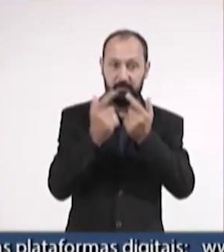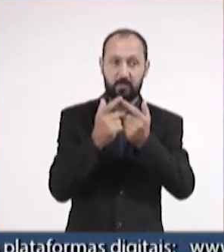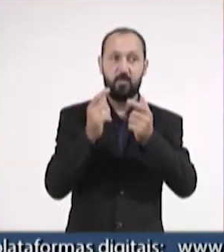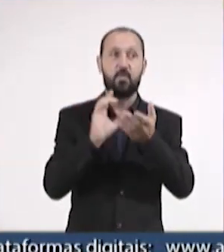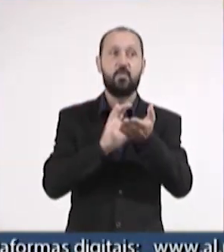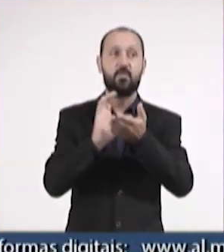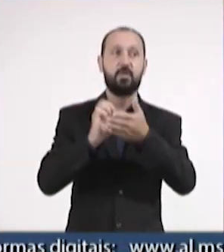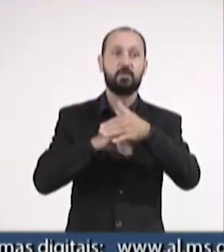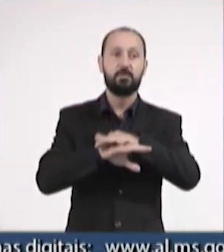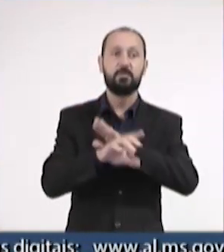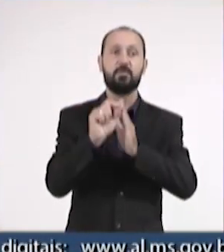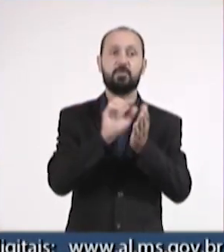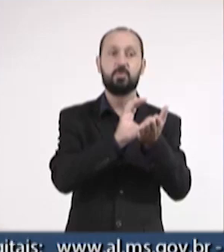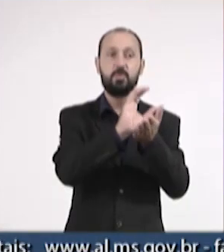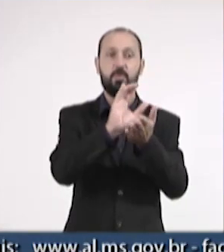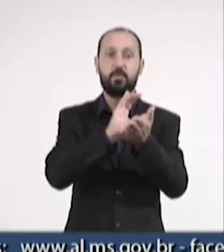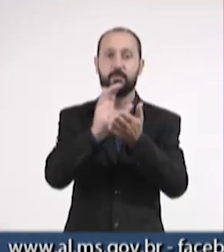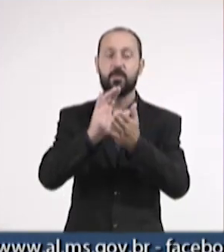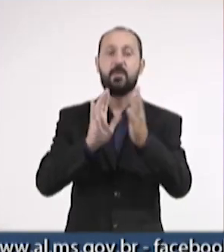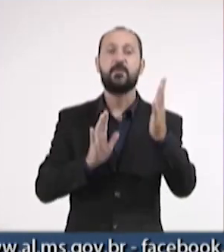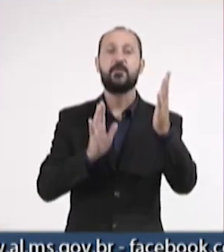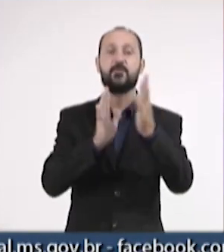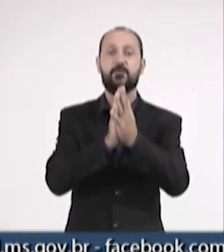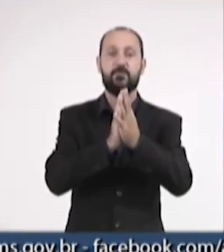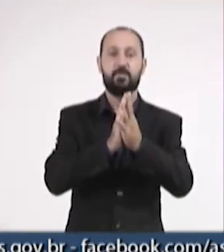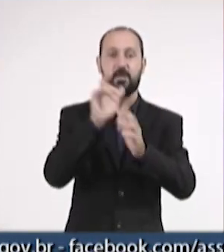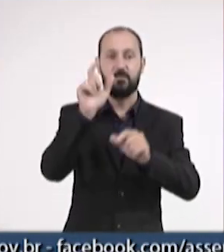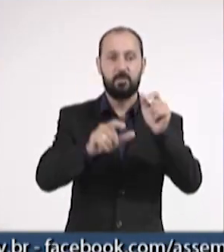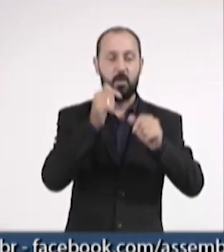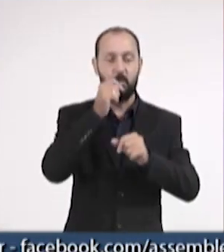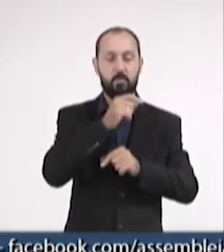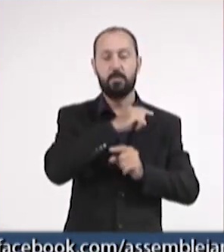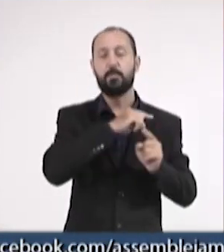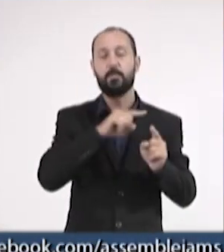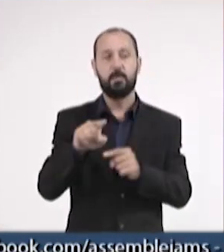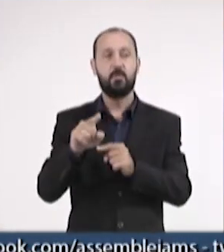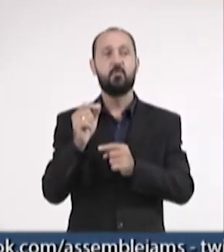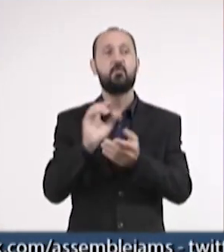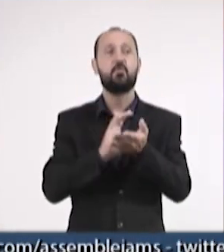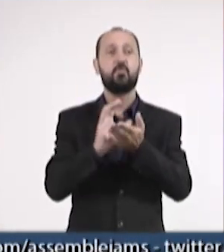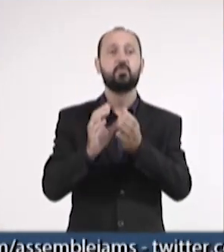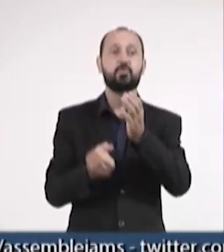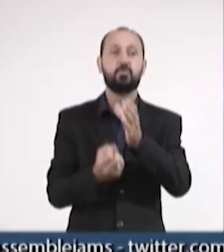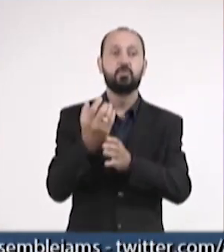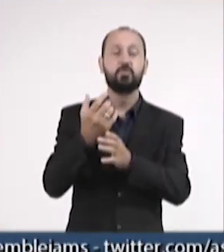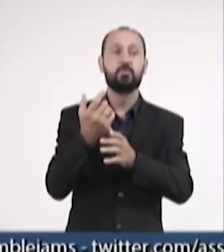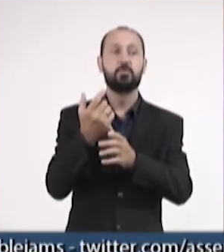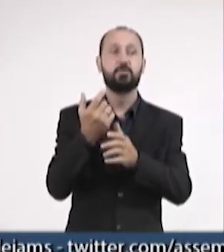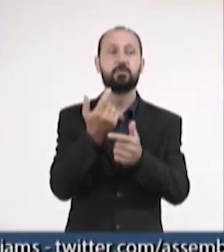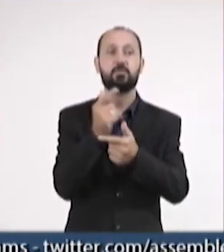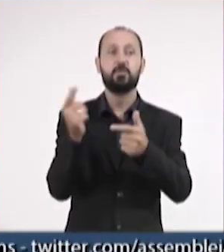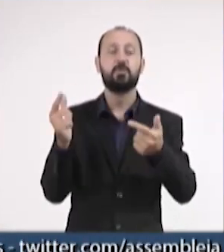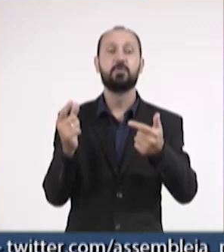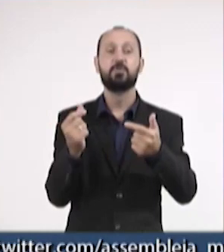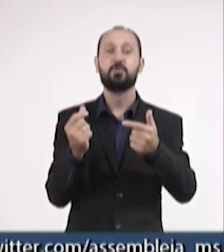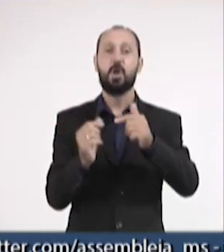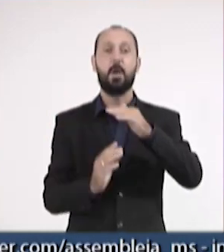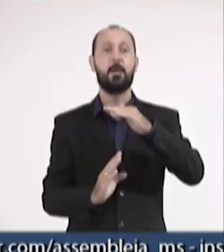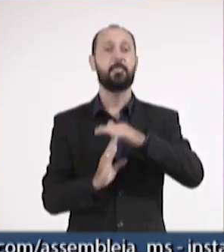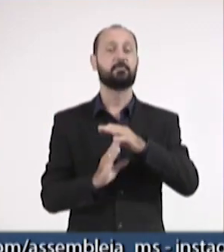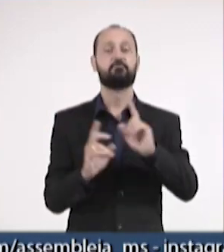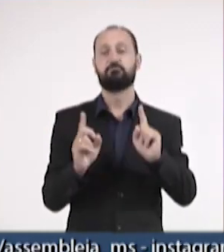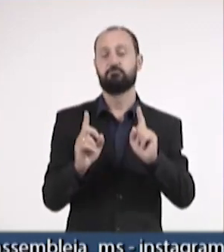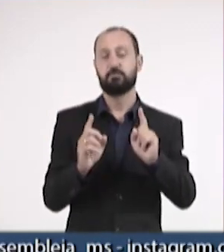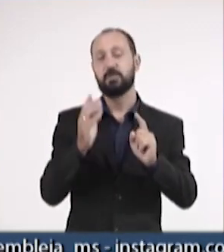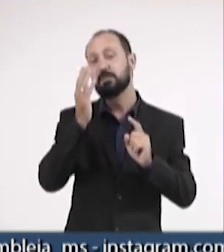fundo estadual de financiamento ao enfrentamento à violência contra a mulher. E um fundo que nasça sem contingenciamento de